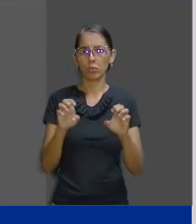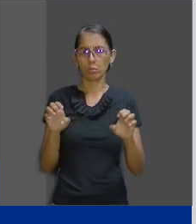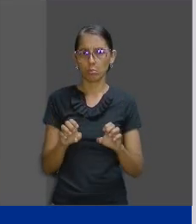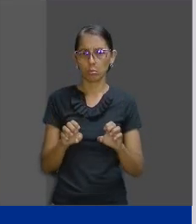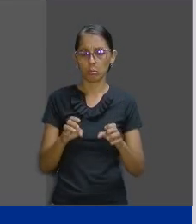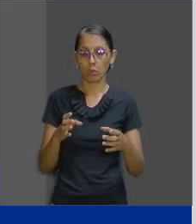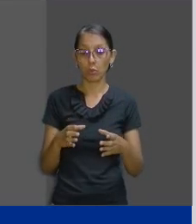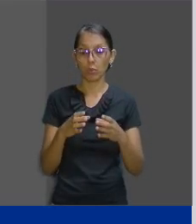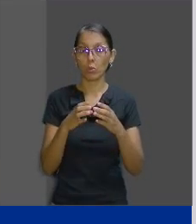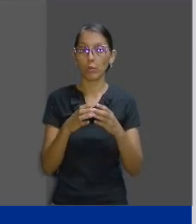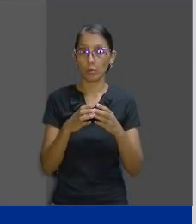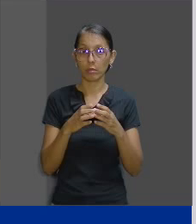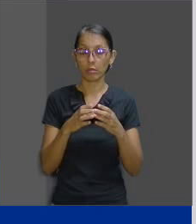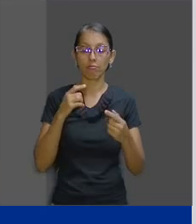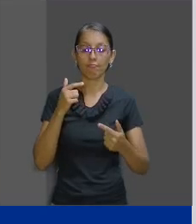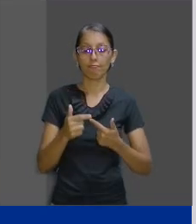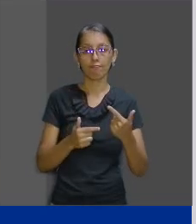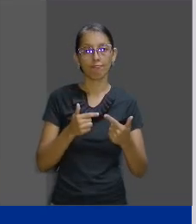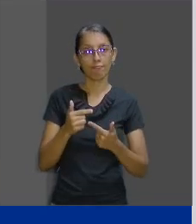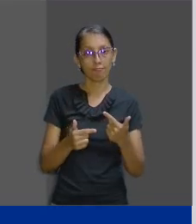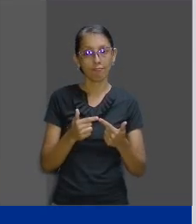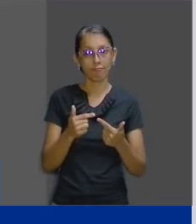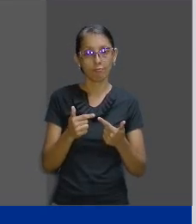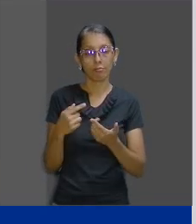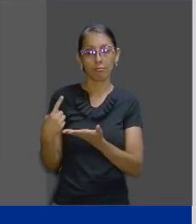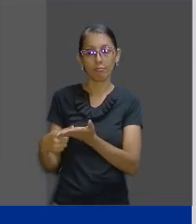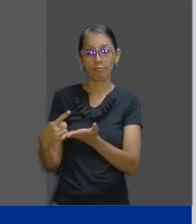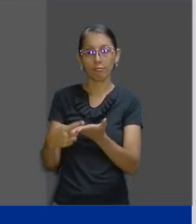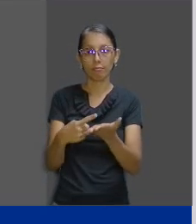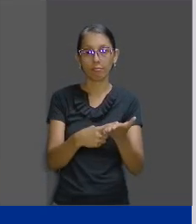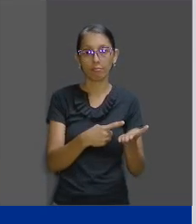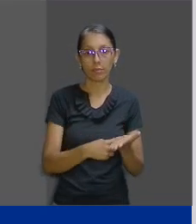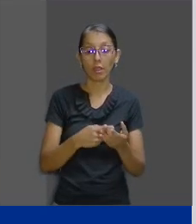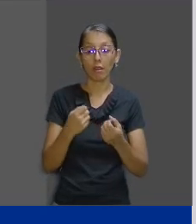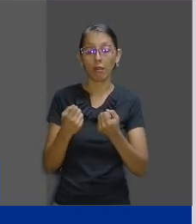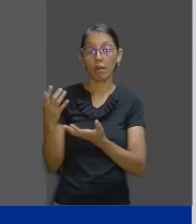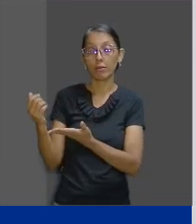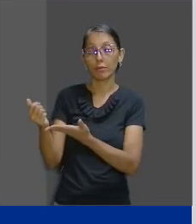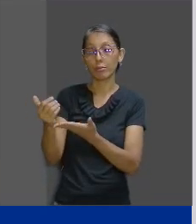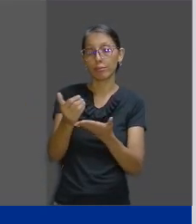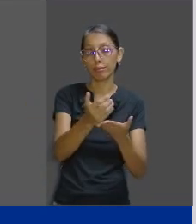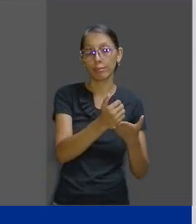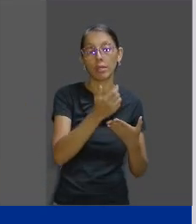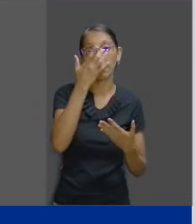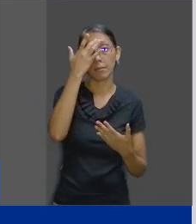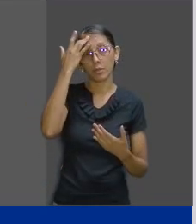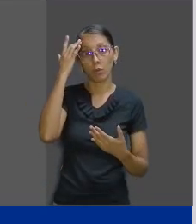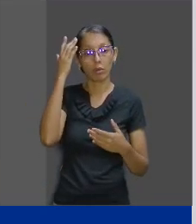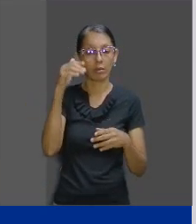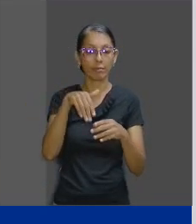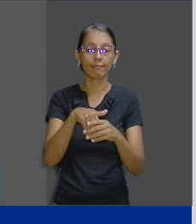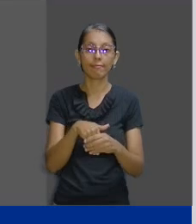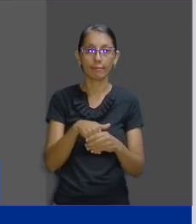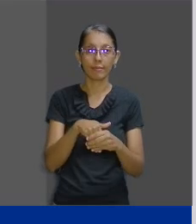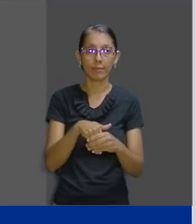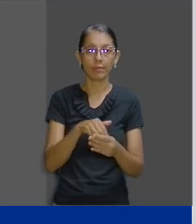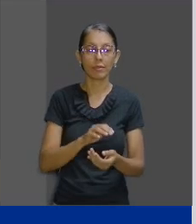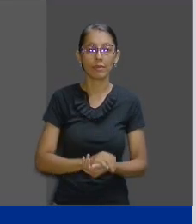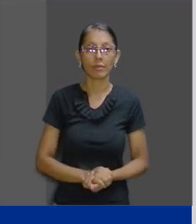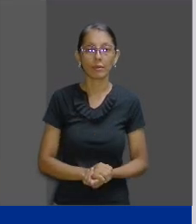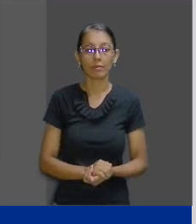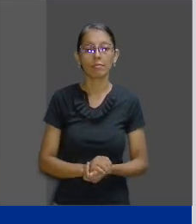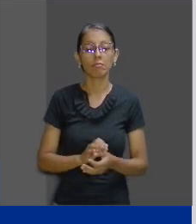desse grupo para fazer o transporte regular. Notem que aqui se trata de um roteiro, se trata de uma